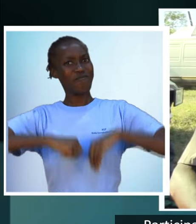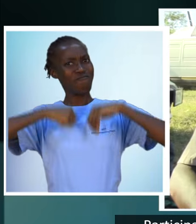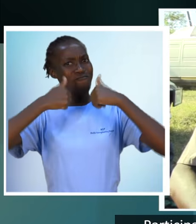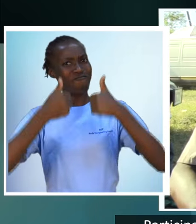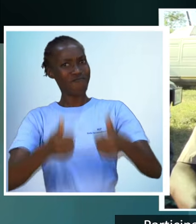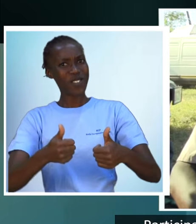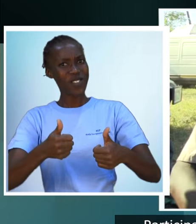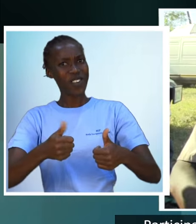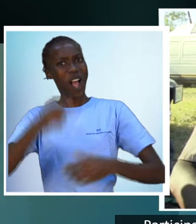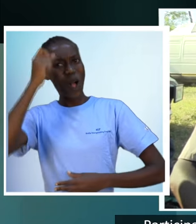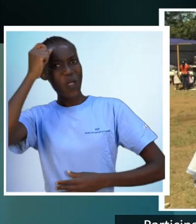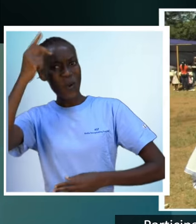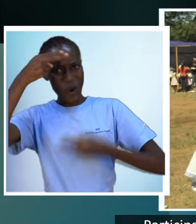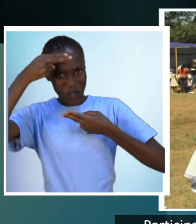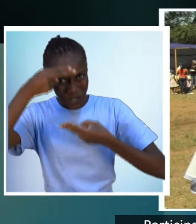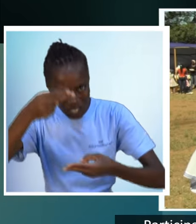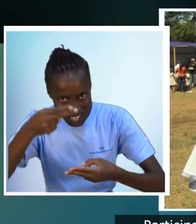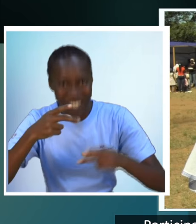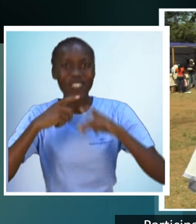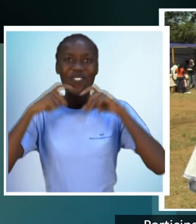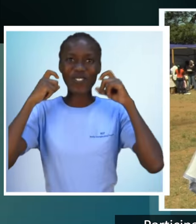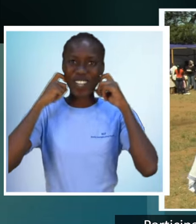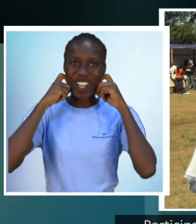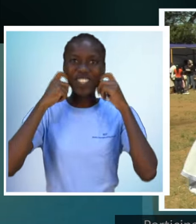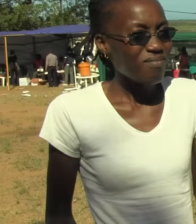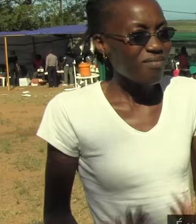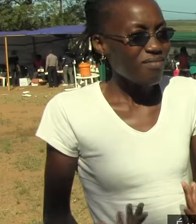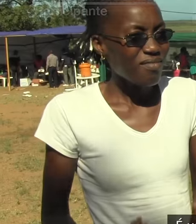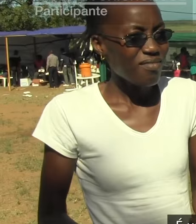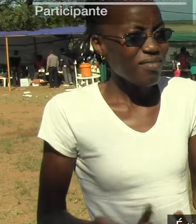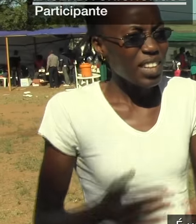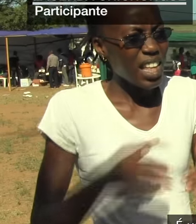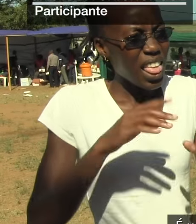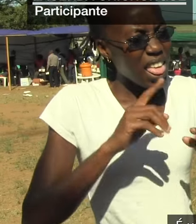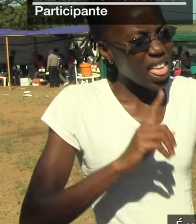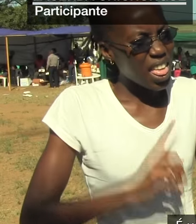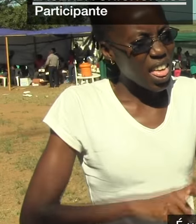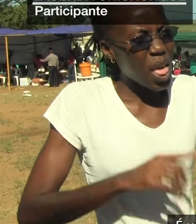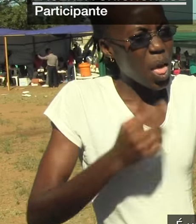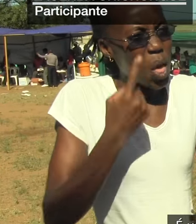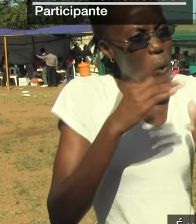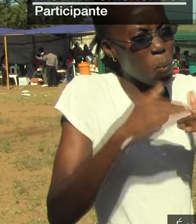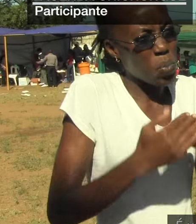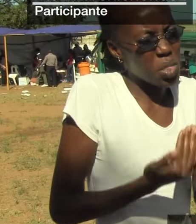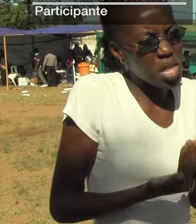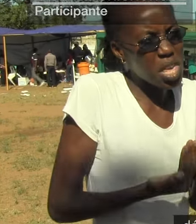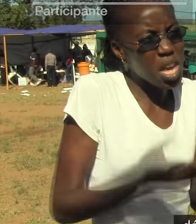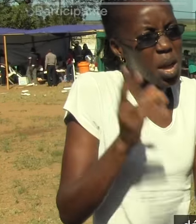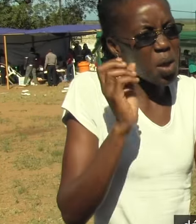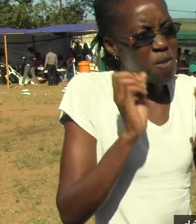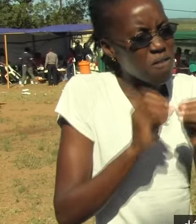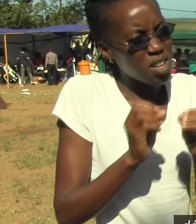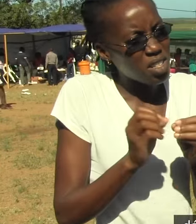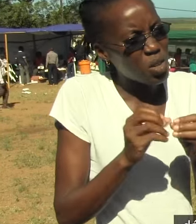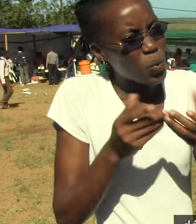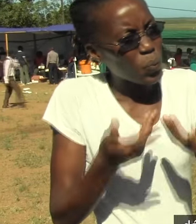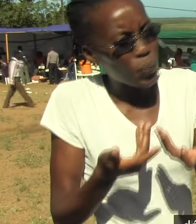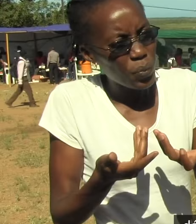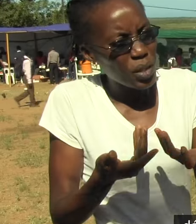um momento para exaltar a cultura e os heróis moçambicanos. É uma data comemorativa e dá para